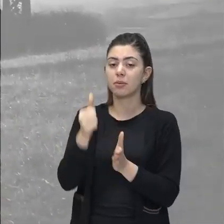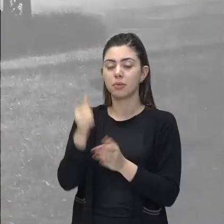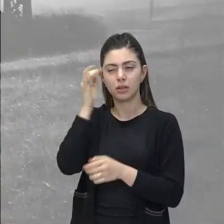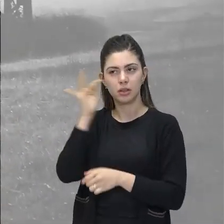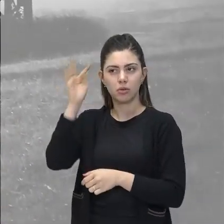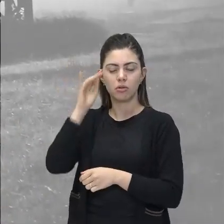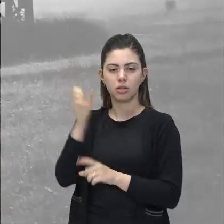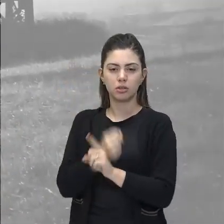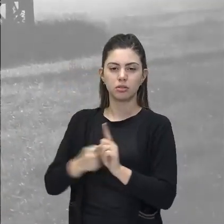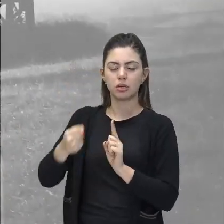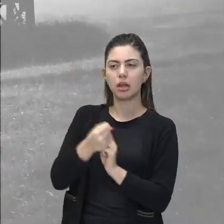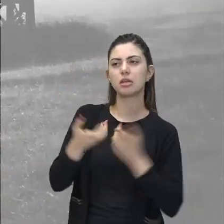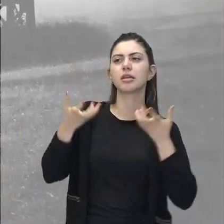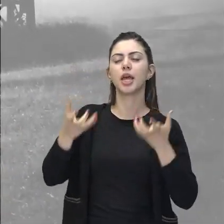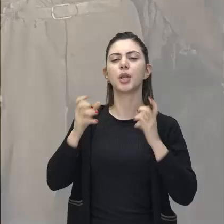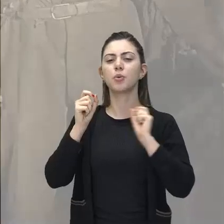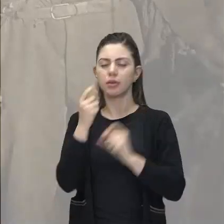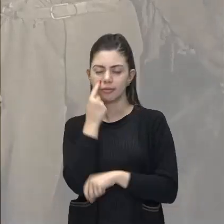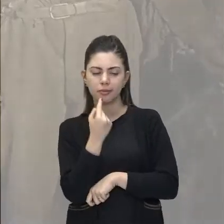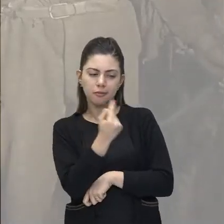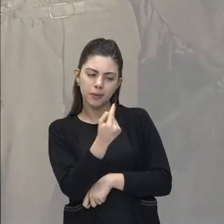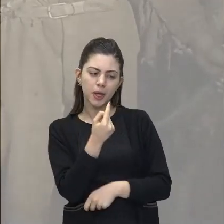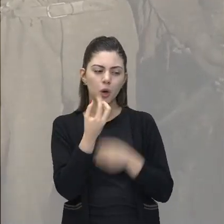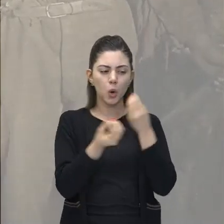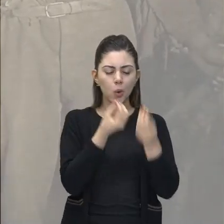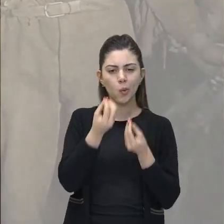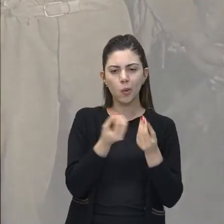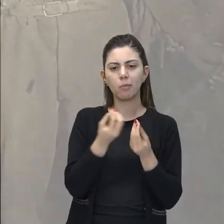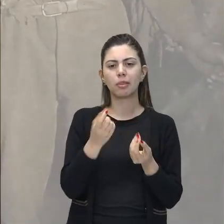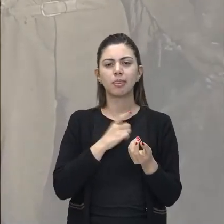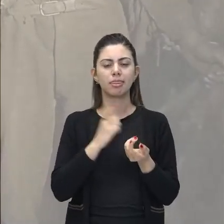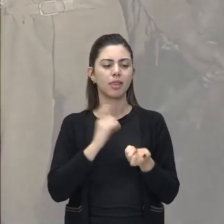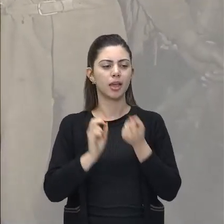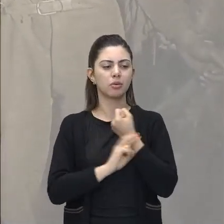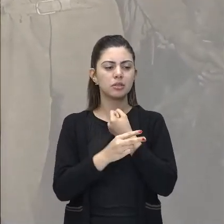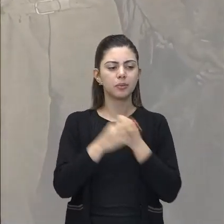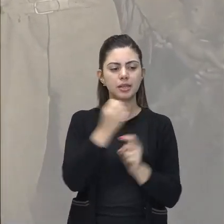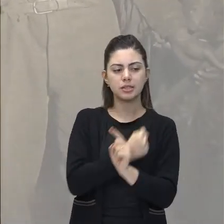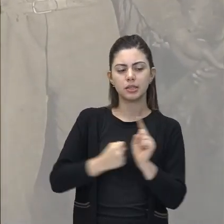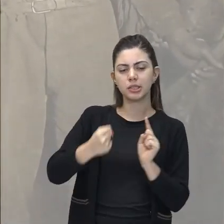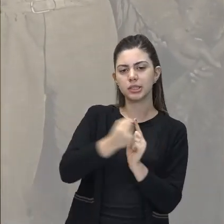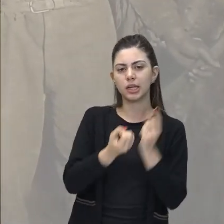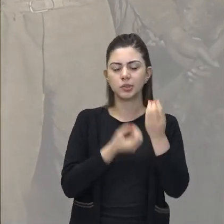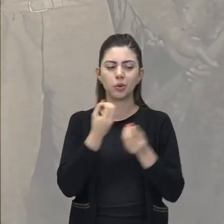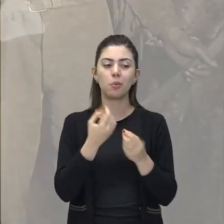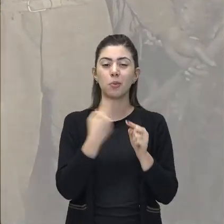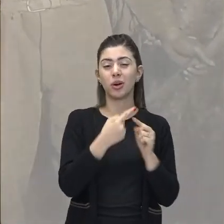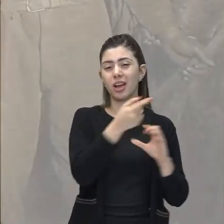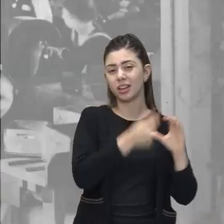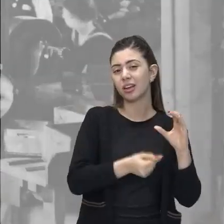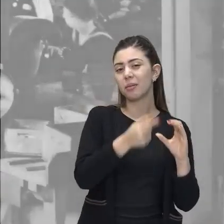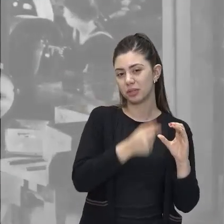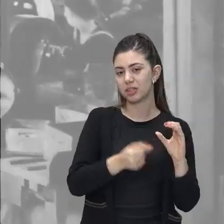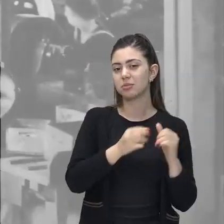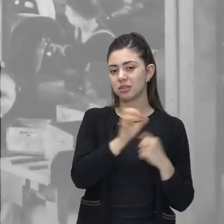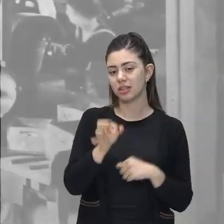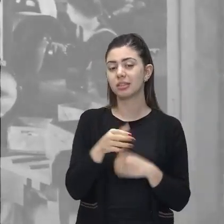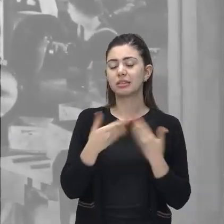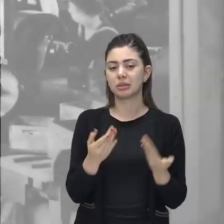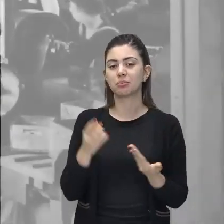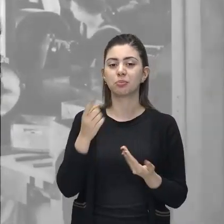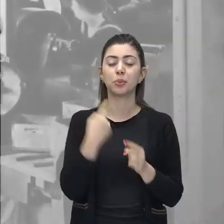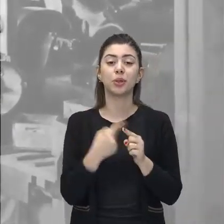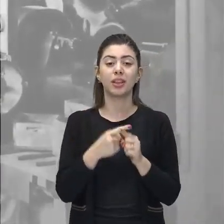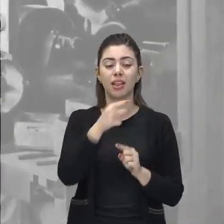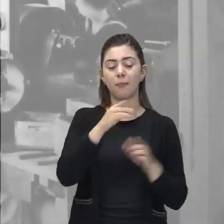eles queriam, então, analisar as mazelas da sociedade, então, ligada ao capitalismo, não é mesmo? Já que a